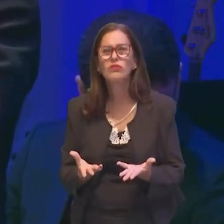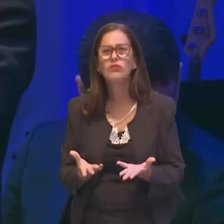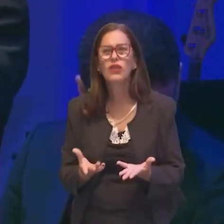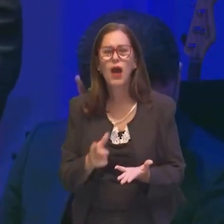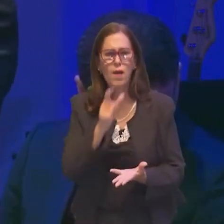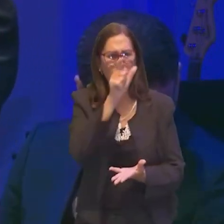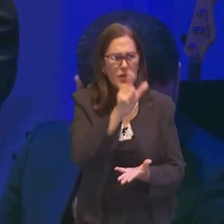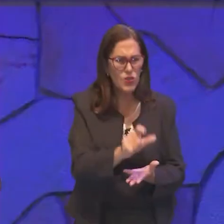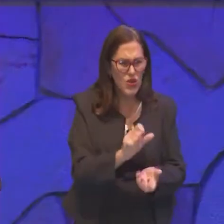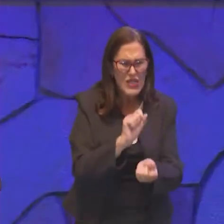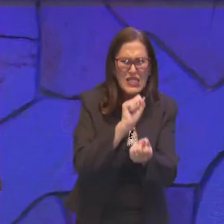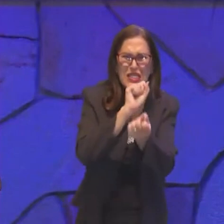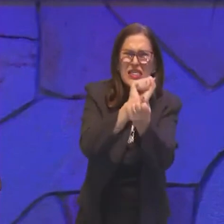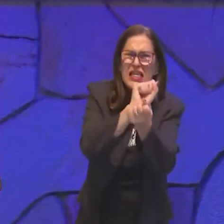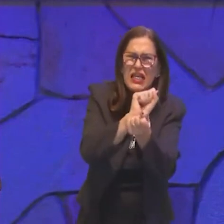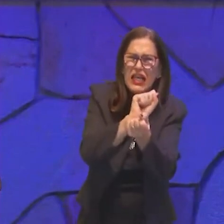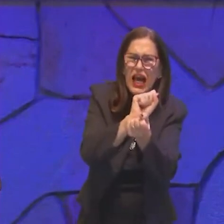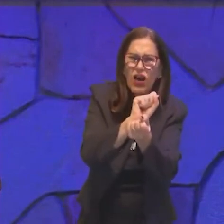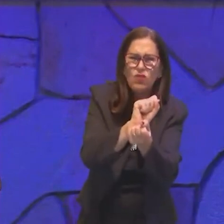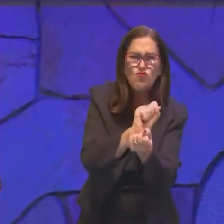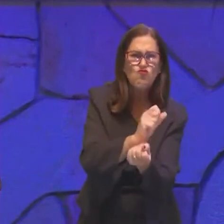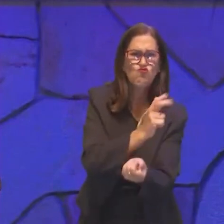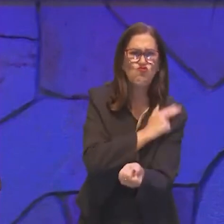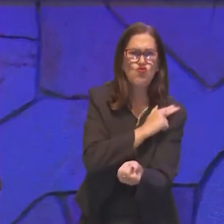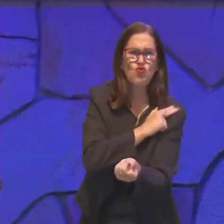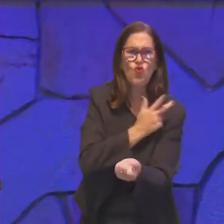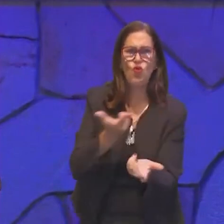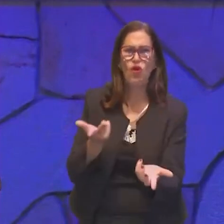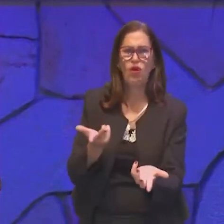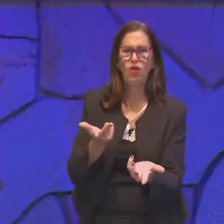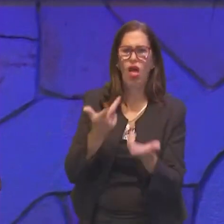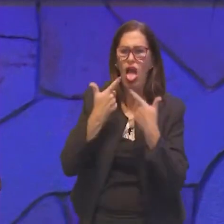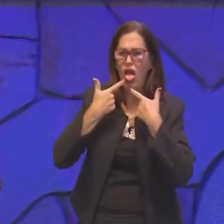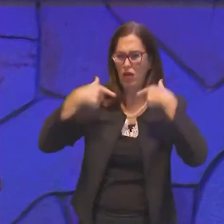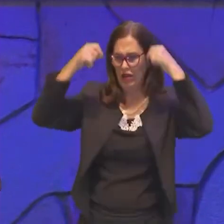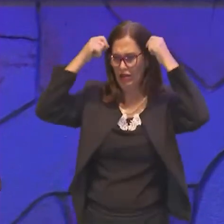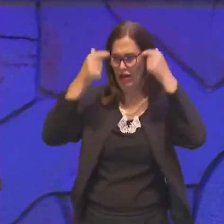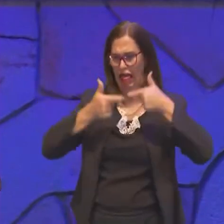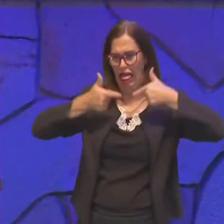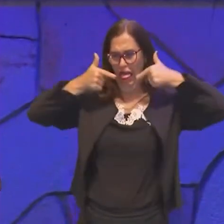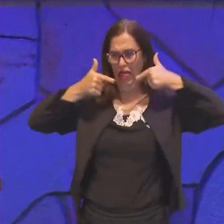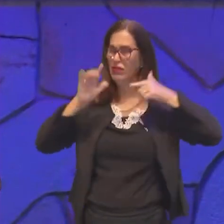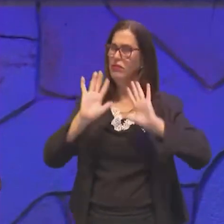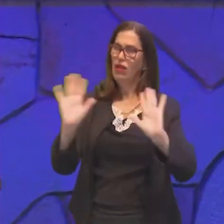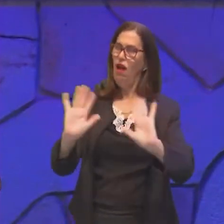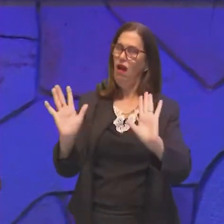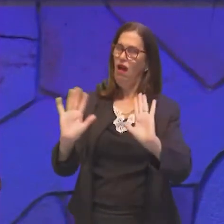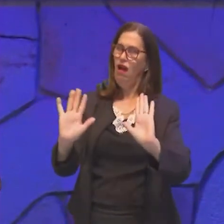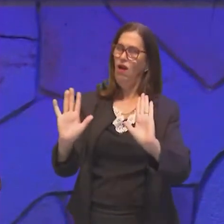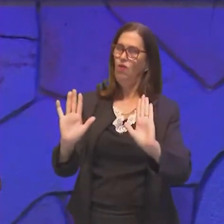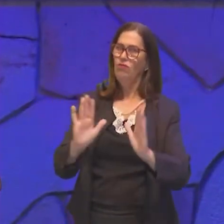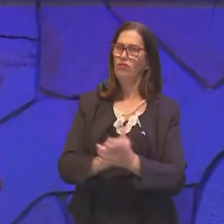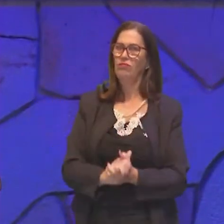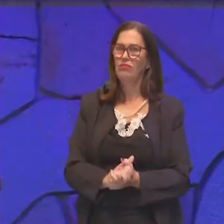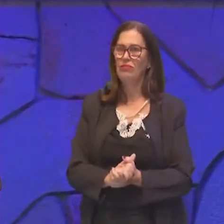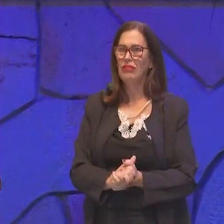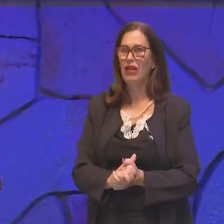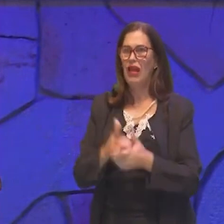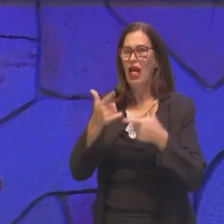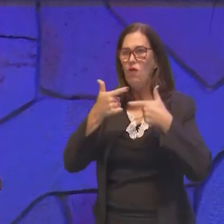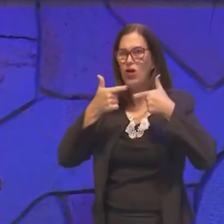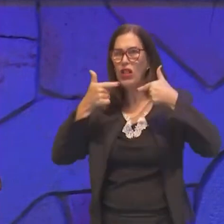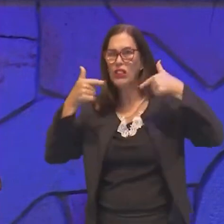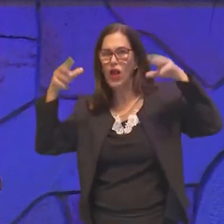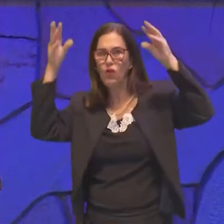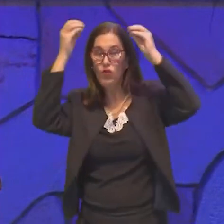Alguém ser escravo de um senhor. Não é uma linguagem simpática. Uma linguagem que talvez